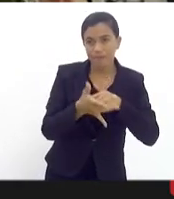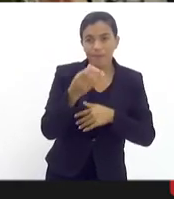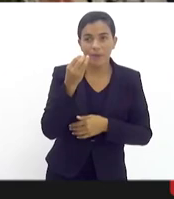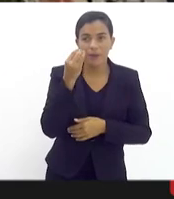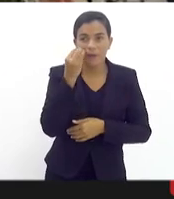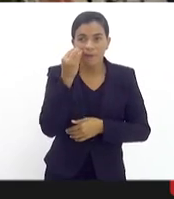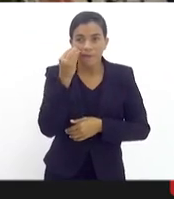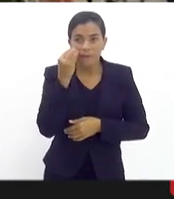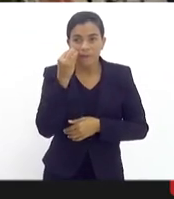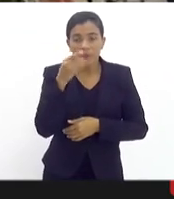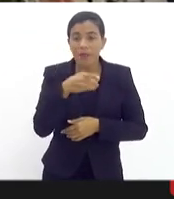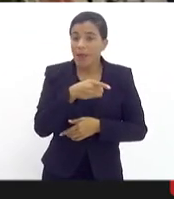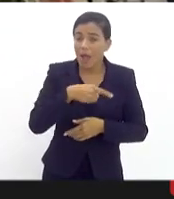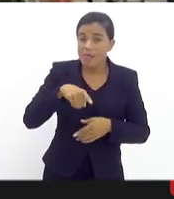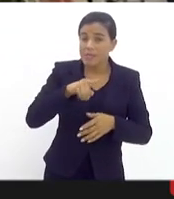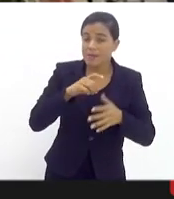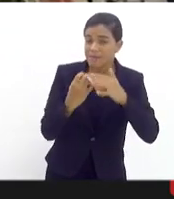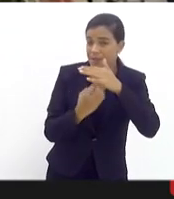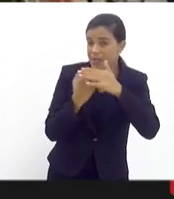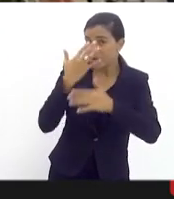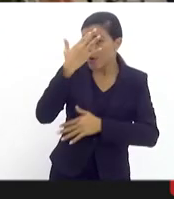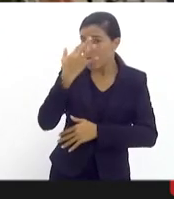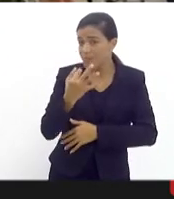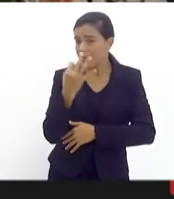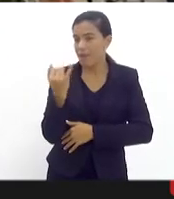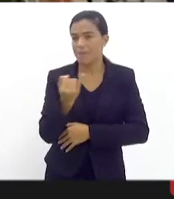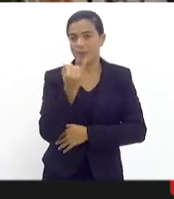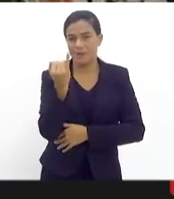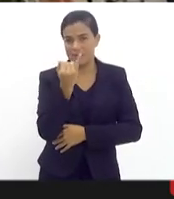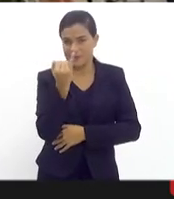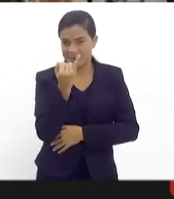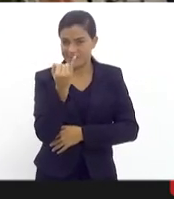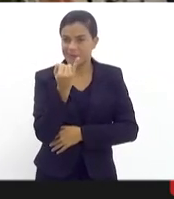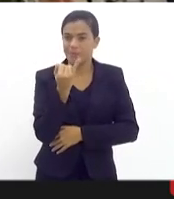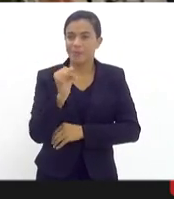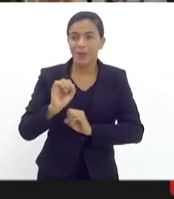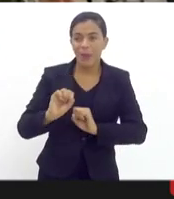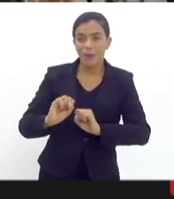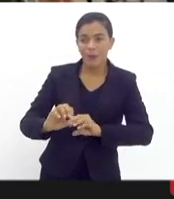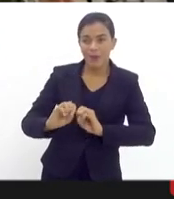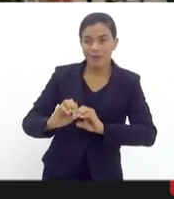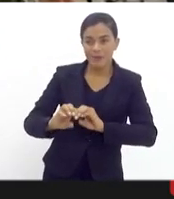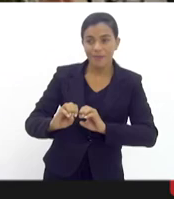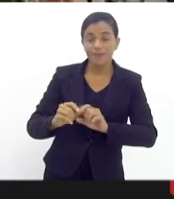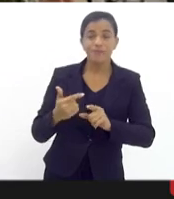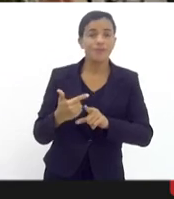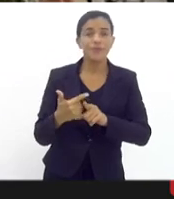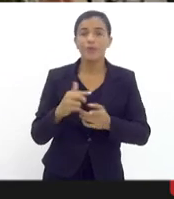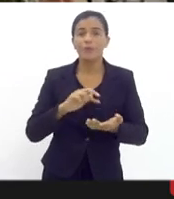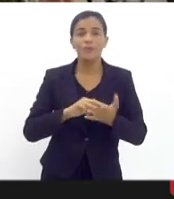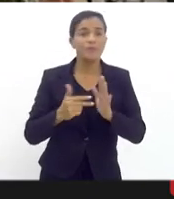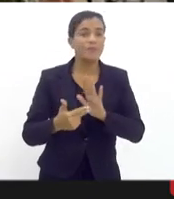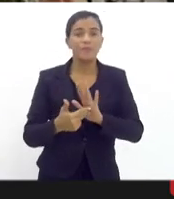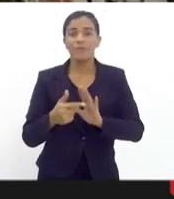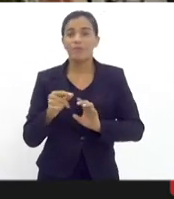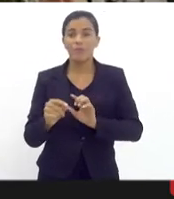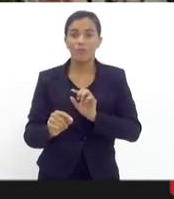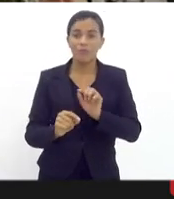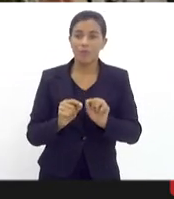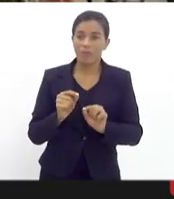elas compreendessem a importância desse tipo de educação, o que significa também